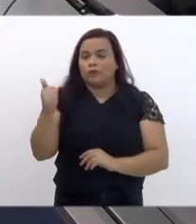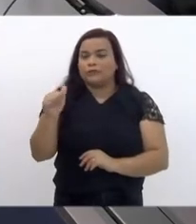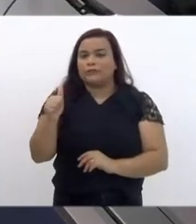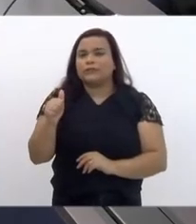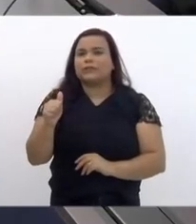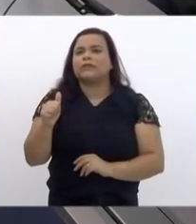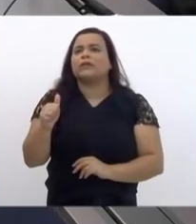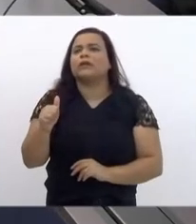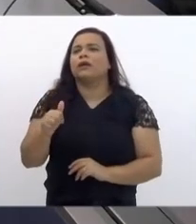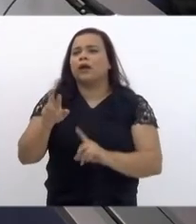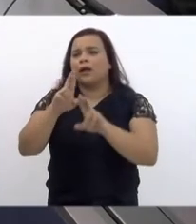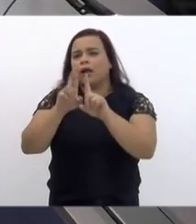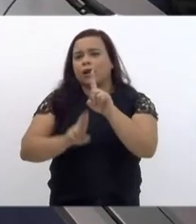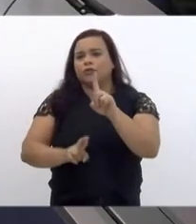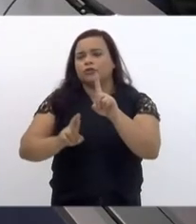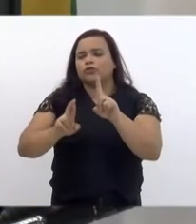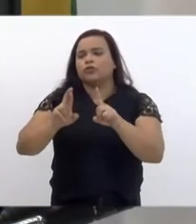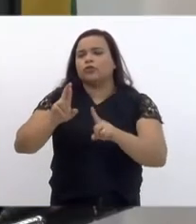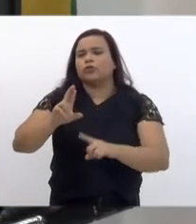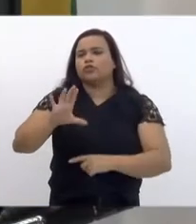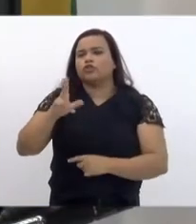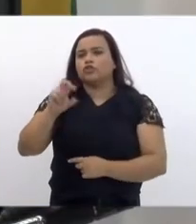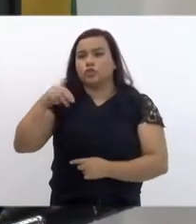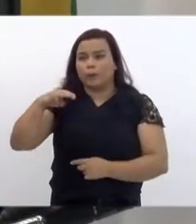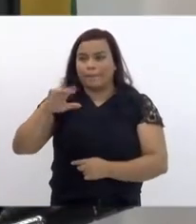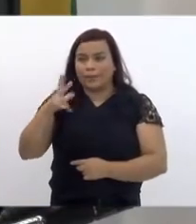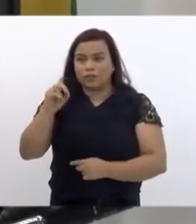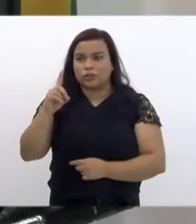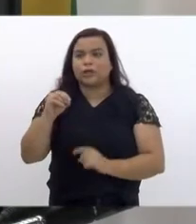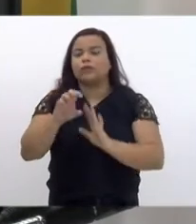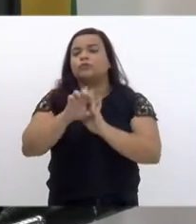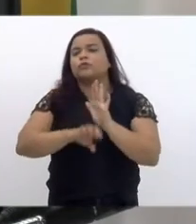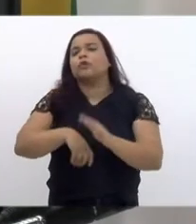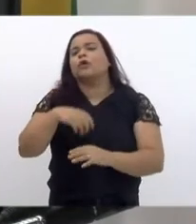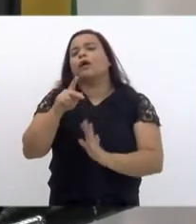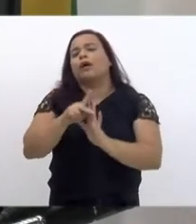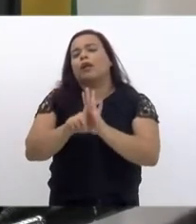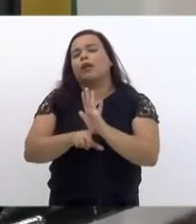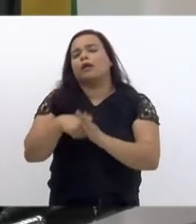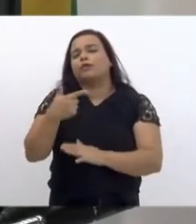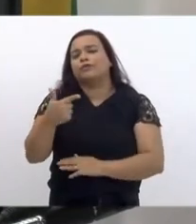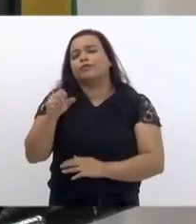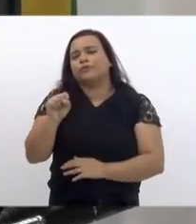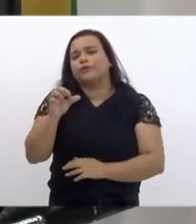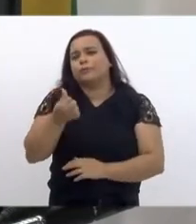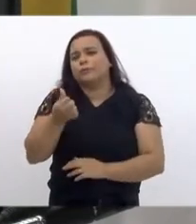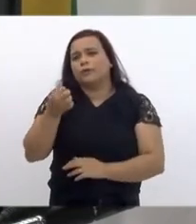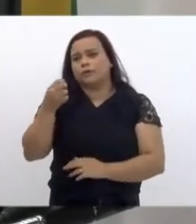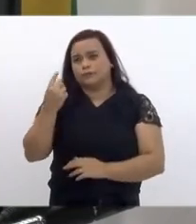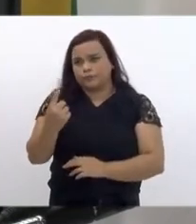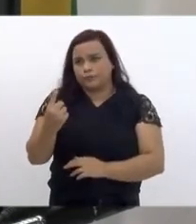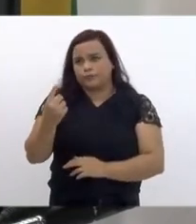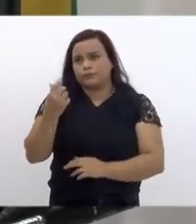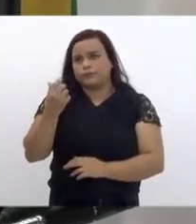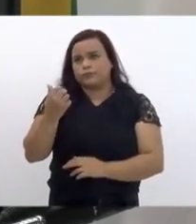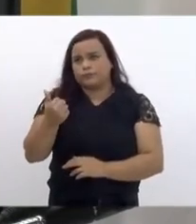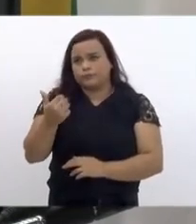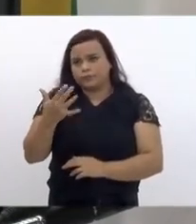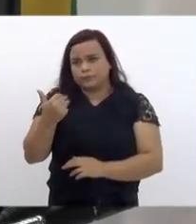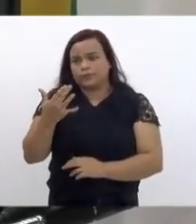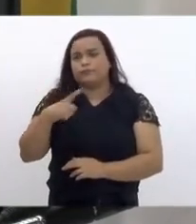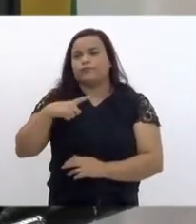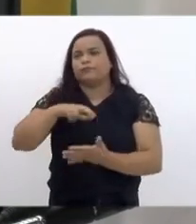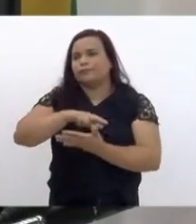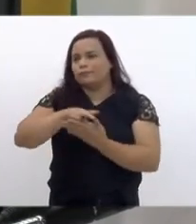Relator, deputado Chico Machado. Emendas de plenário ao projeto de lei 2861/2014, de autoria do deputado Edno Fonseca, Paulo Melo e outros.